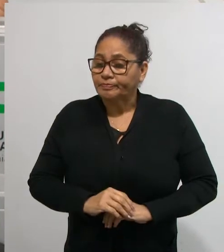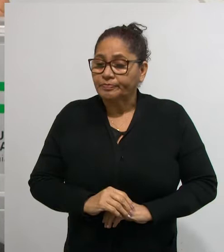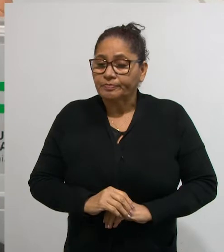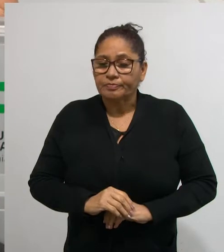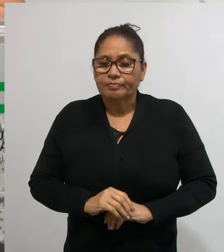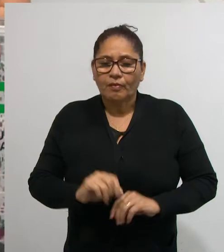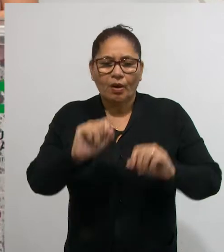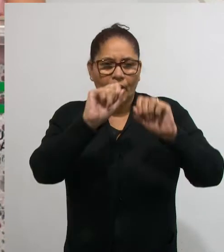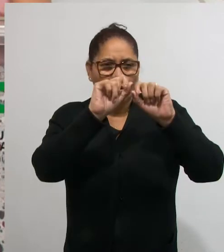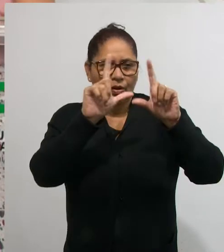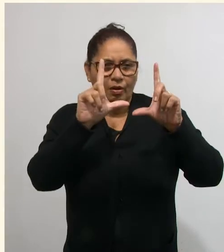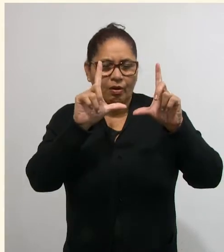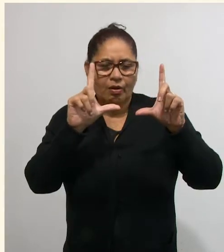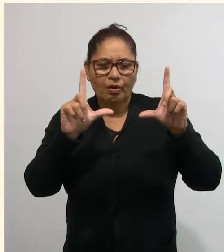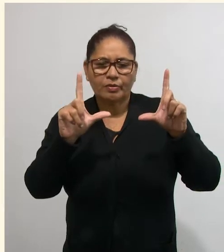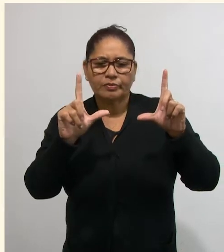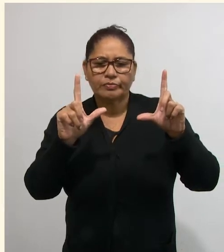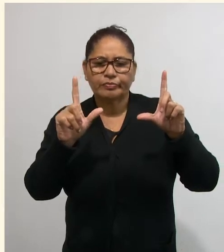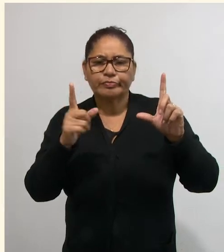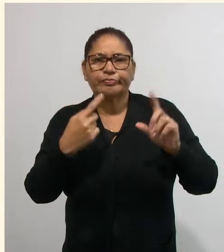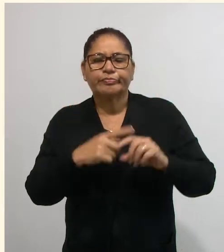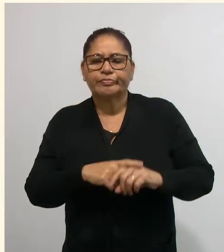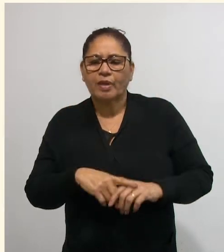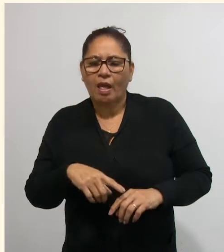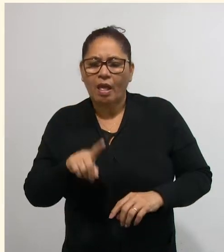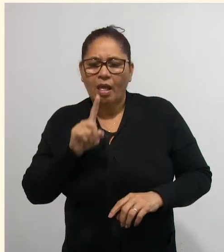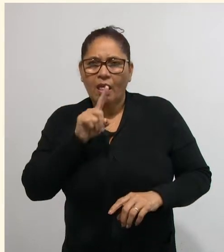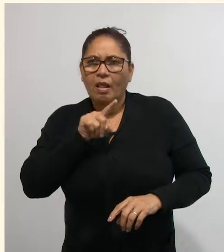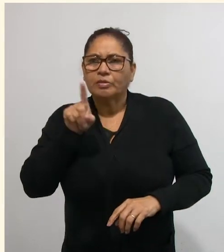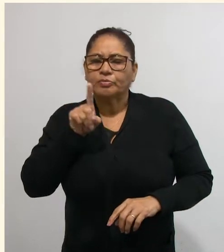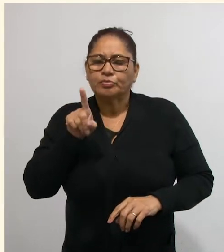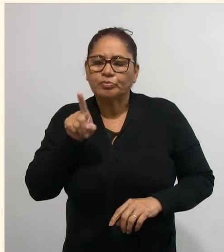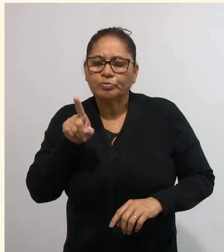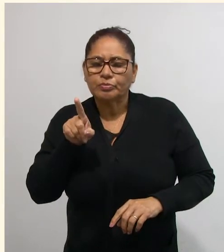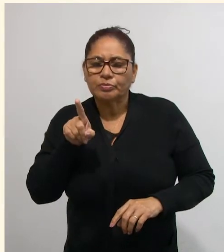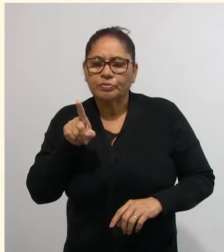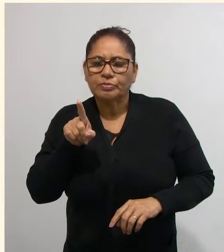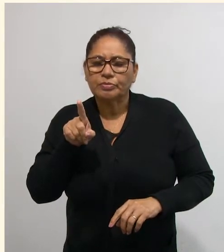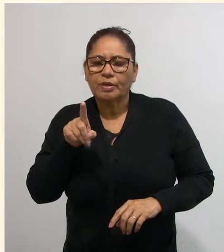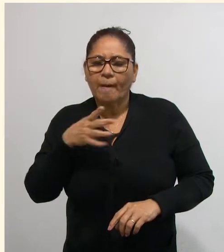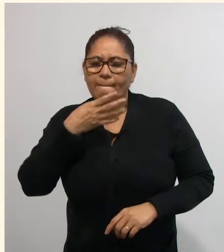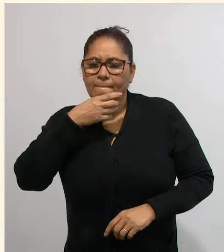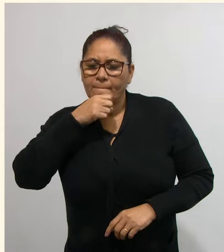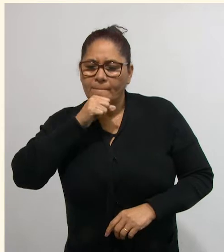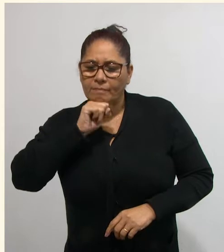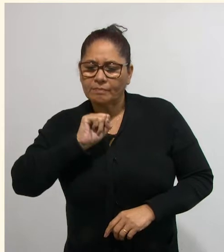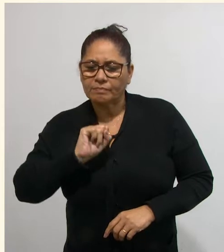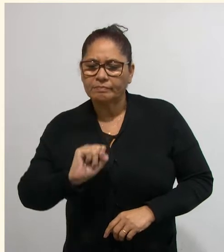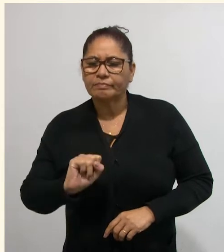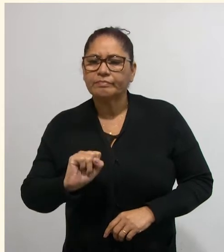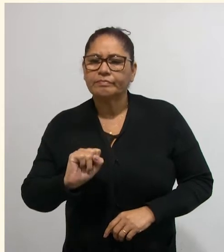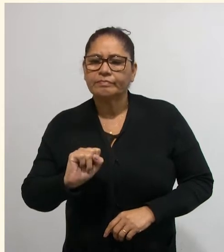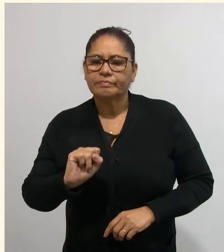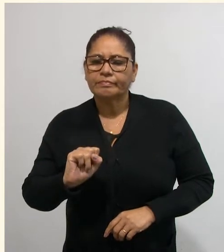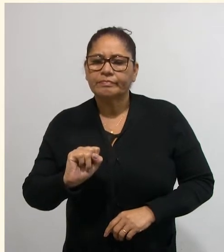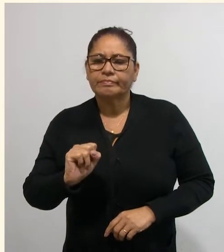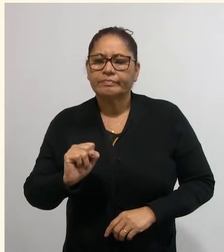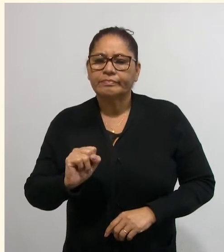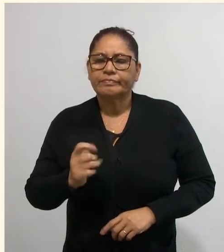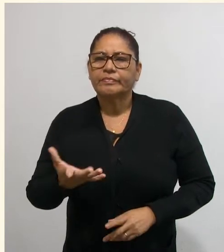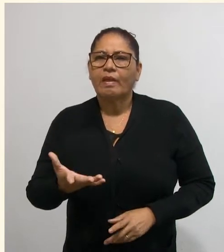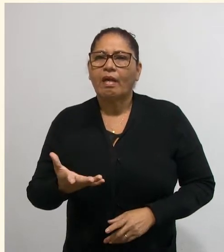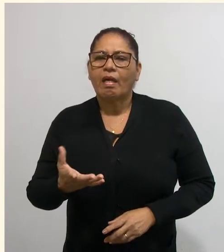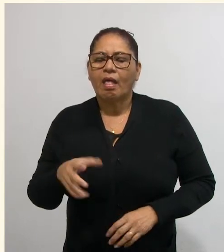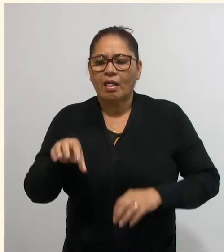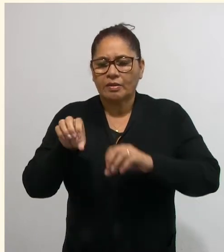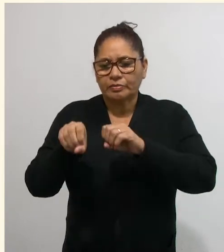foto aqui, essa imagem. A imagem, uma frase de Paulo Freire, assim, que Paulo Freire, nosso patrono da